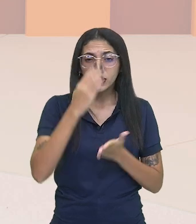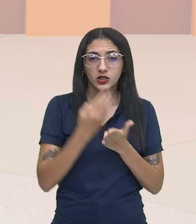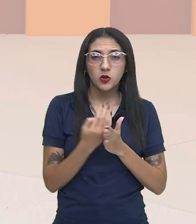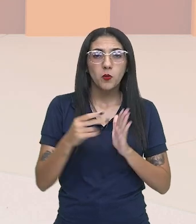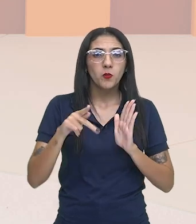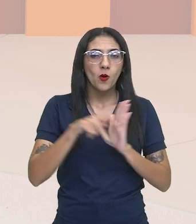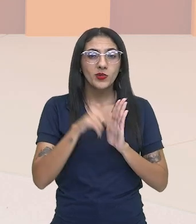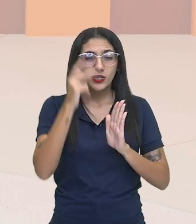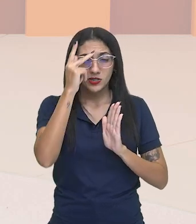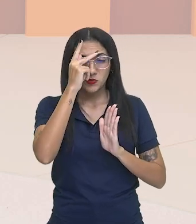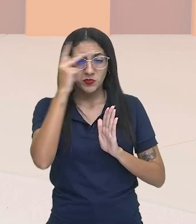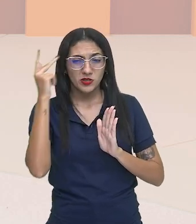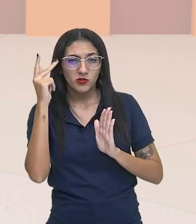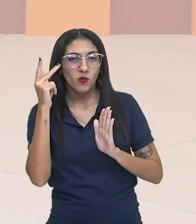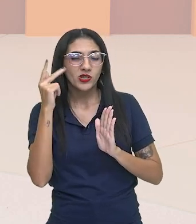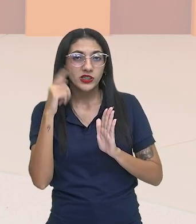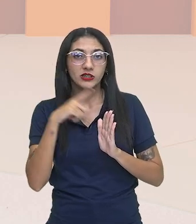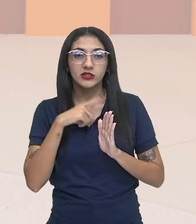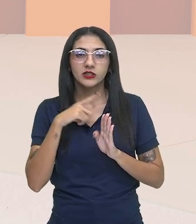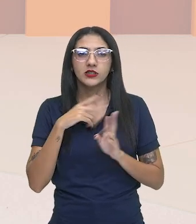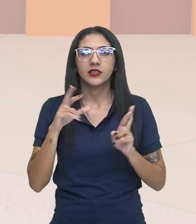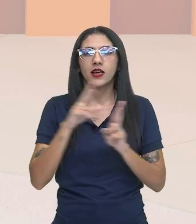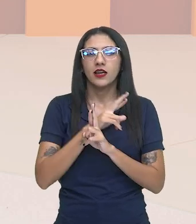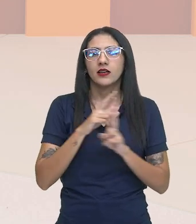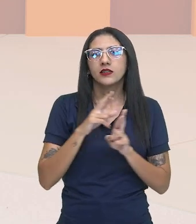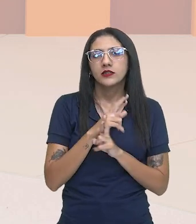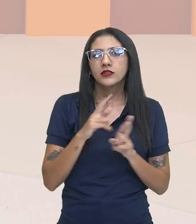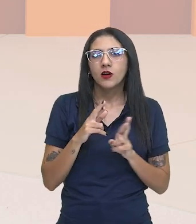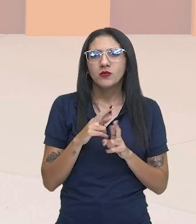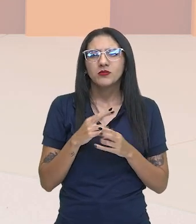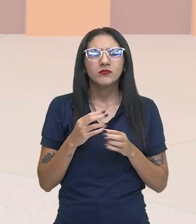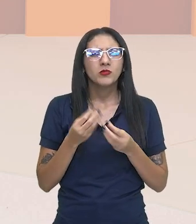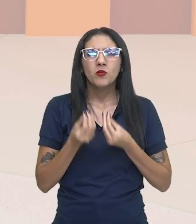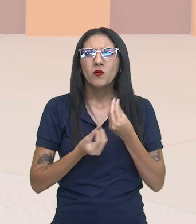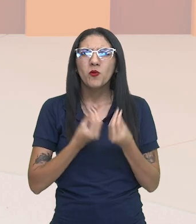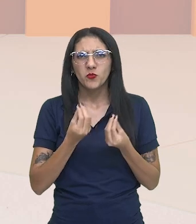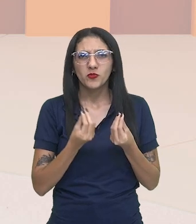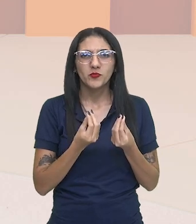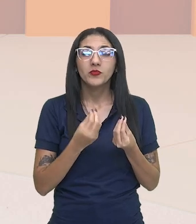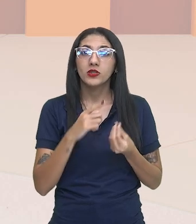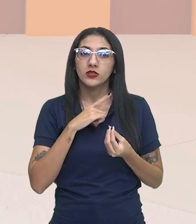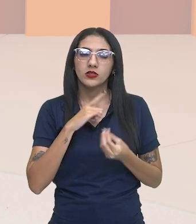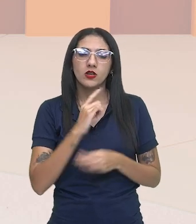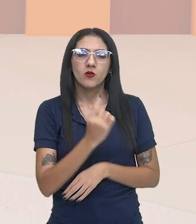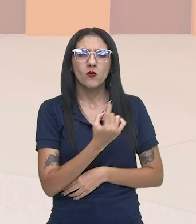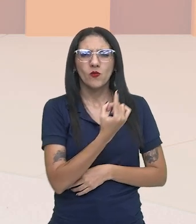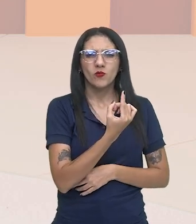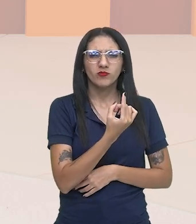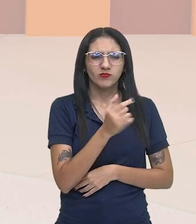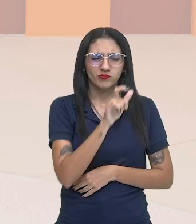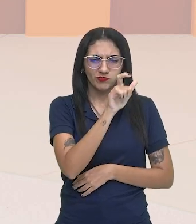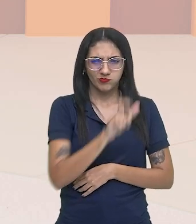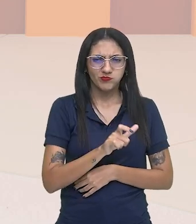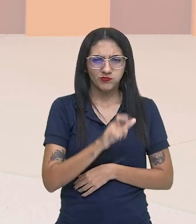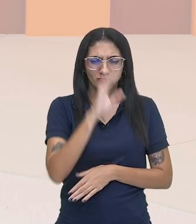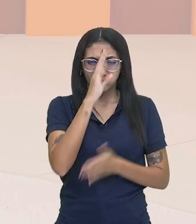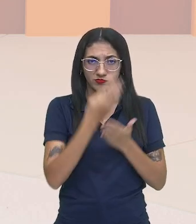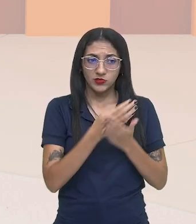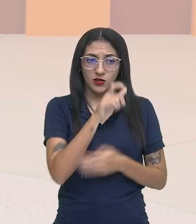né, dos subordinados nas qualidades superiores do líder. Isto é,